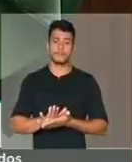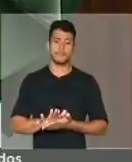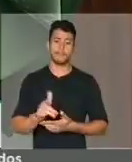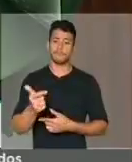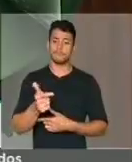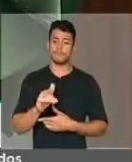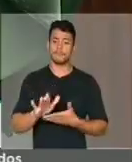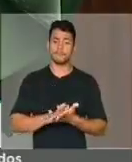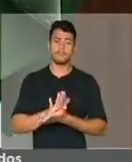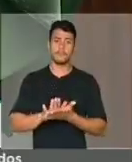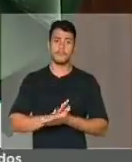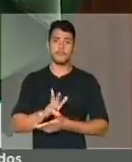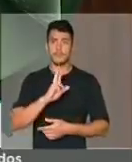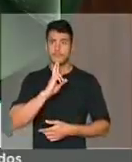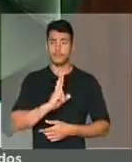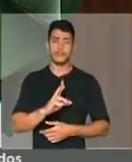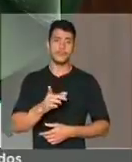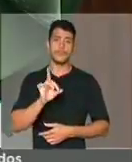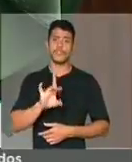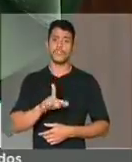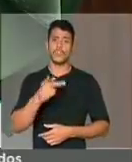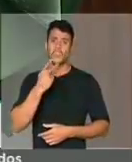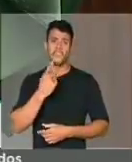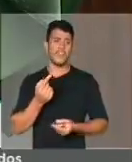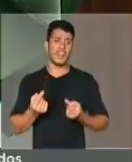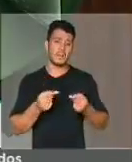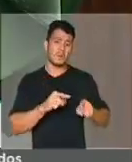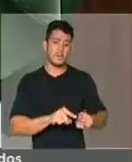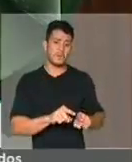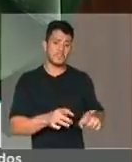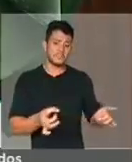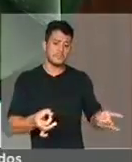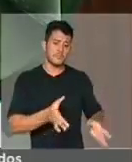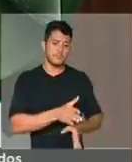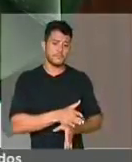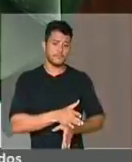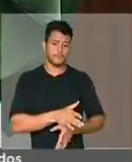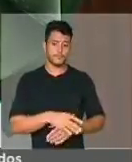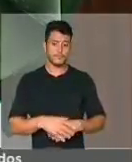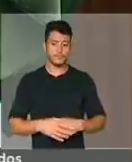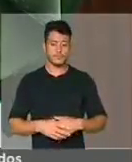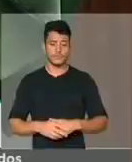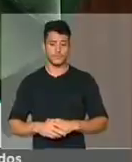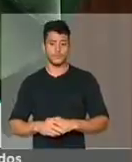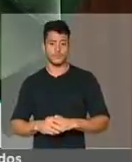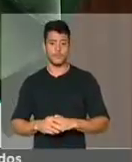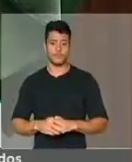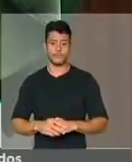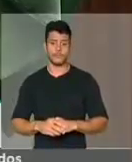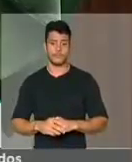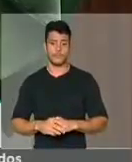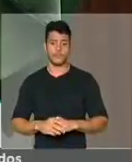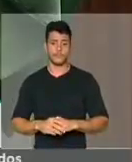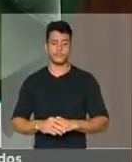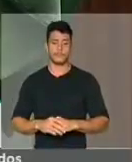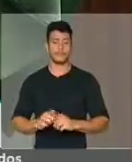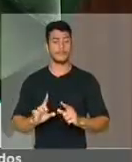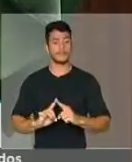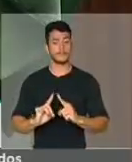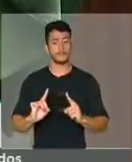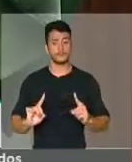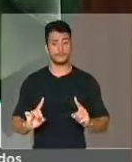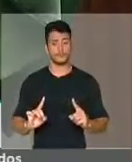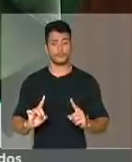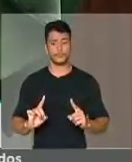menos razoável, se contrapõem a essa medida extrema que foi adotada pelo governo federal.